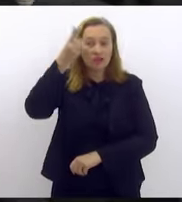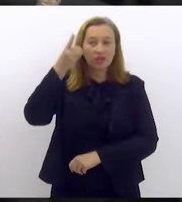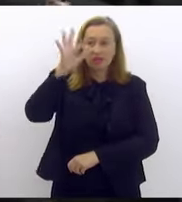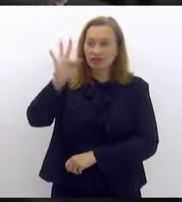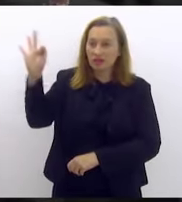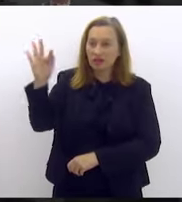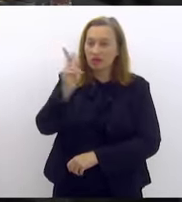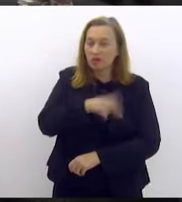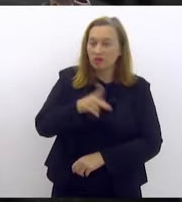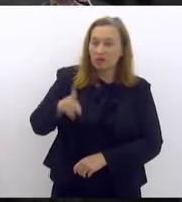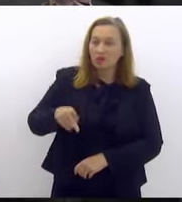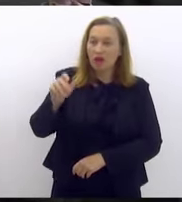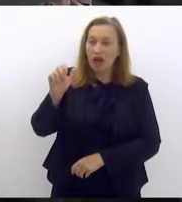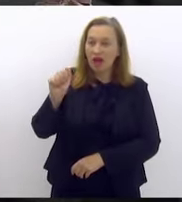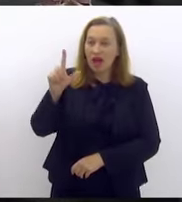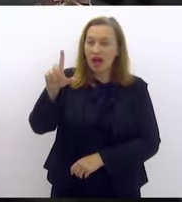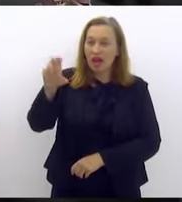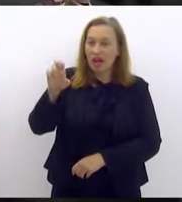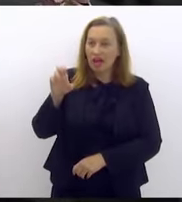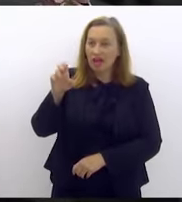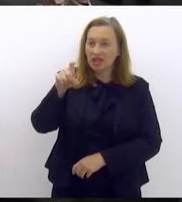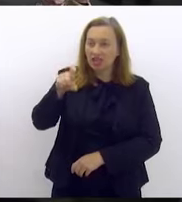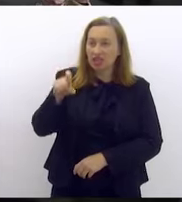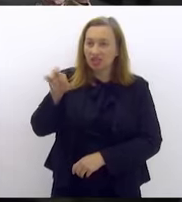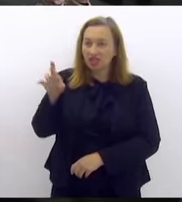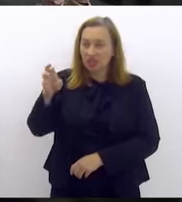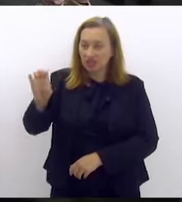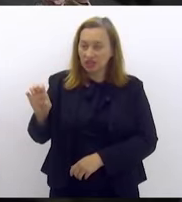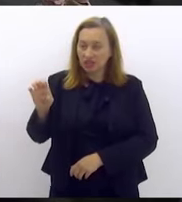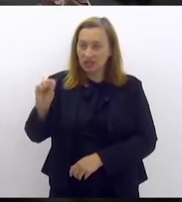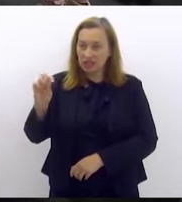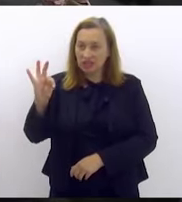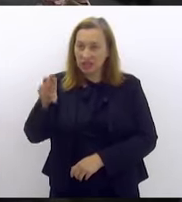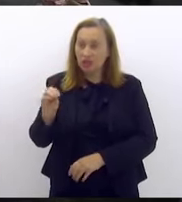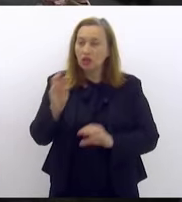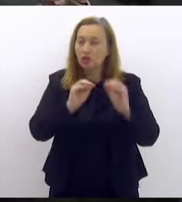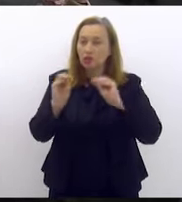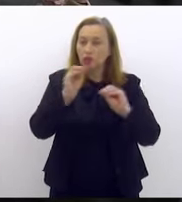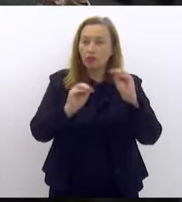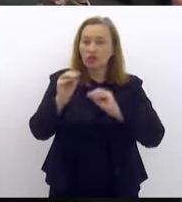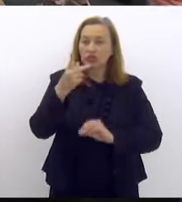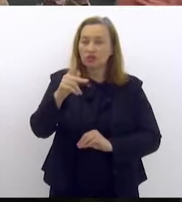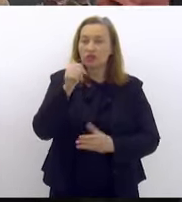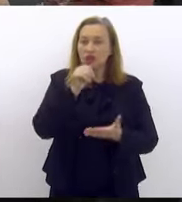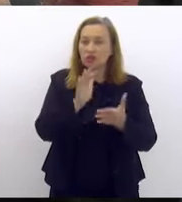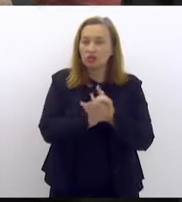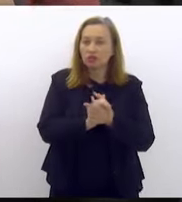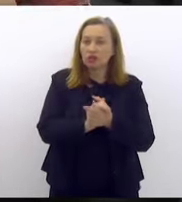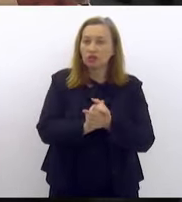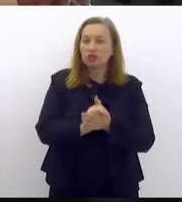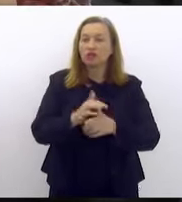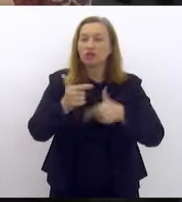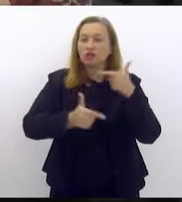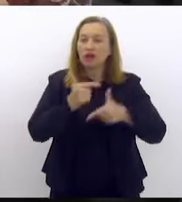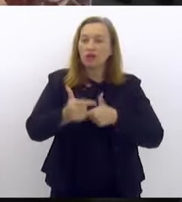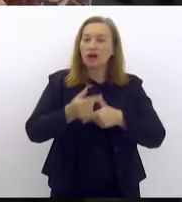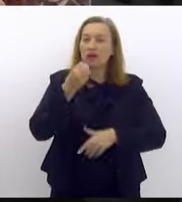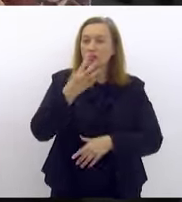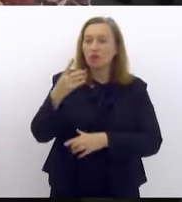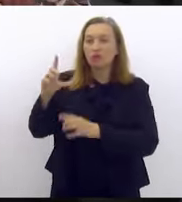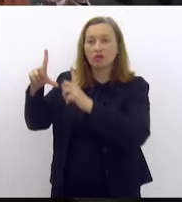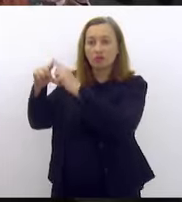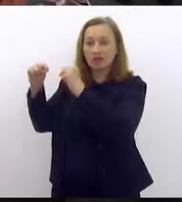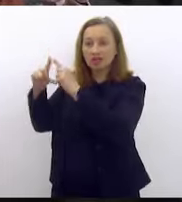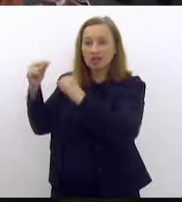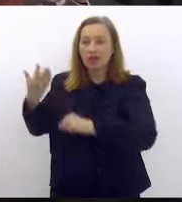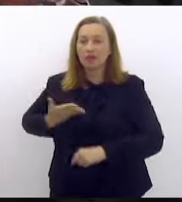professor Alexandre Santos. Seja sempre bem-vindo nessa casa. Mando um beijo na patroa, fazendo sempre aquele grande trabalho em Brasília, nossa